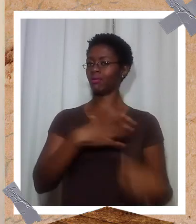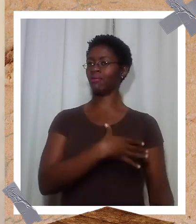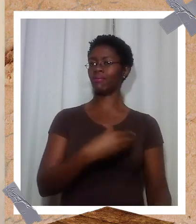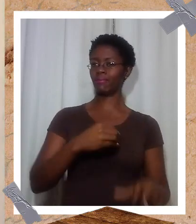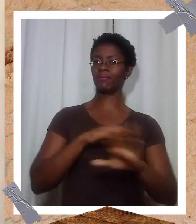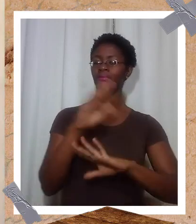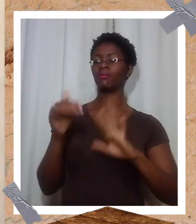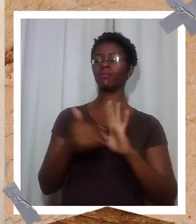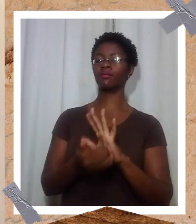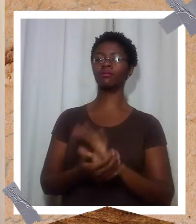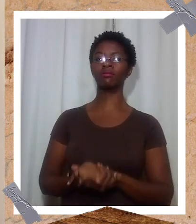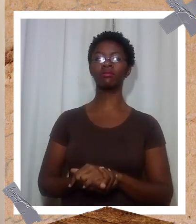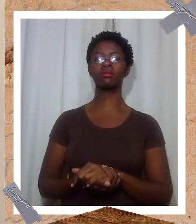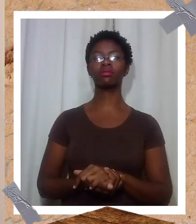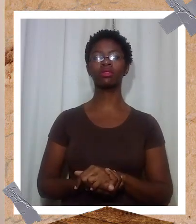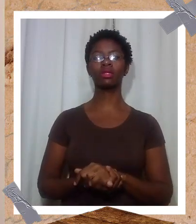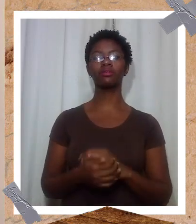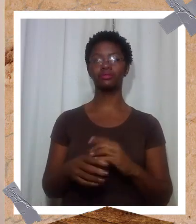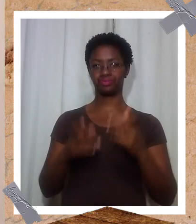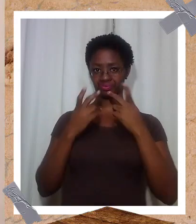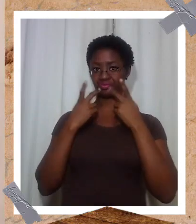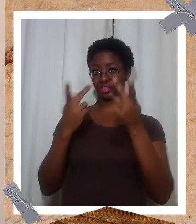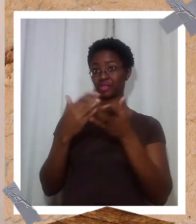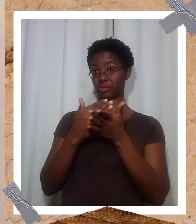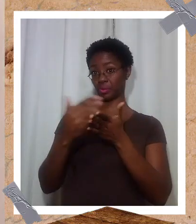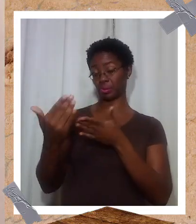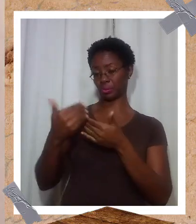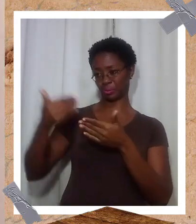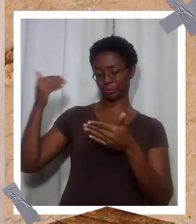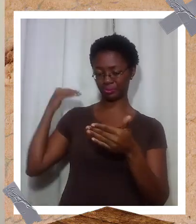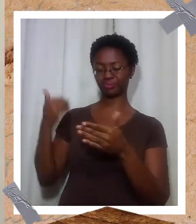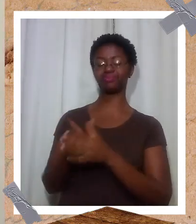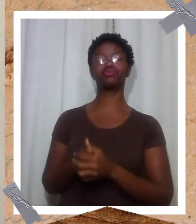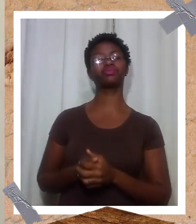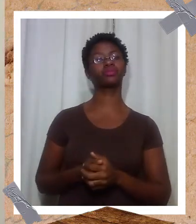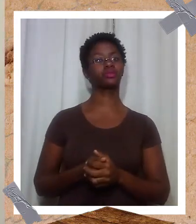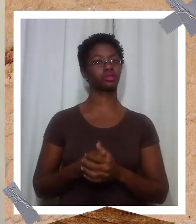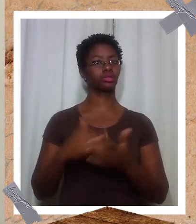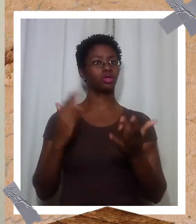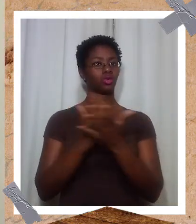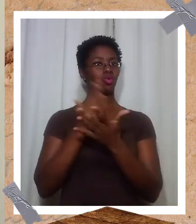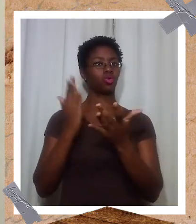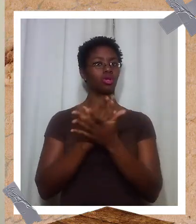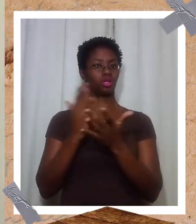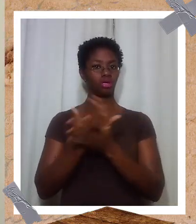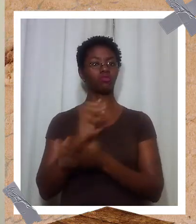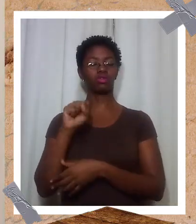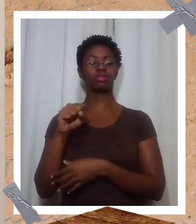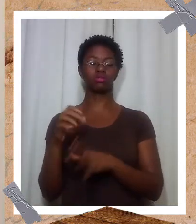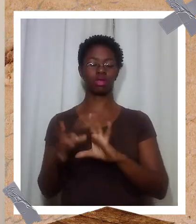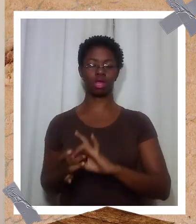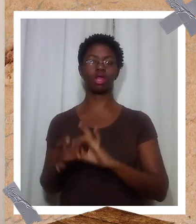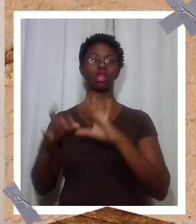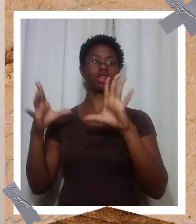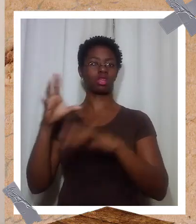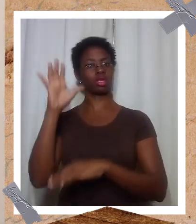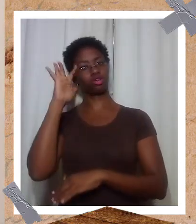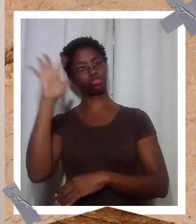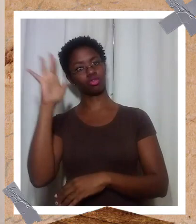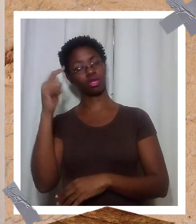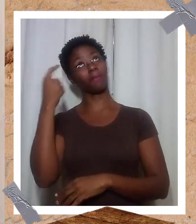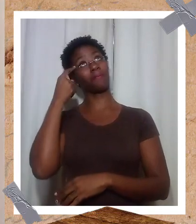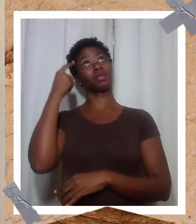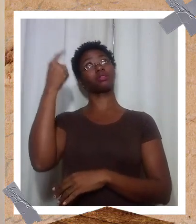Cara, eu vou voltar lá no começo que o Otávio falou, assim. O livro me deu o direito de sonhar, sabe? De pensar que a vida podia ser